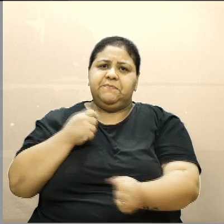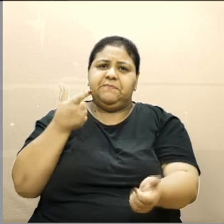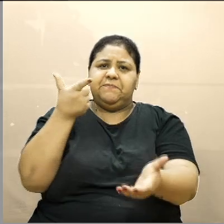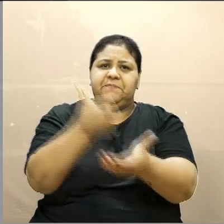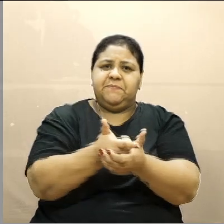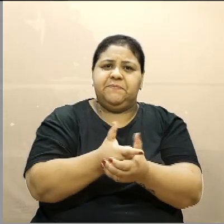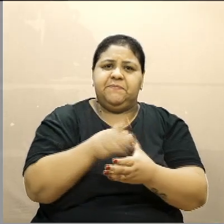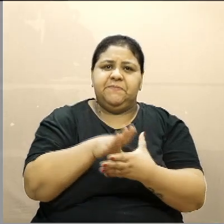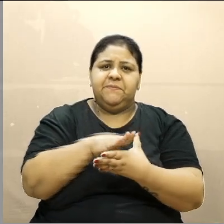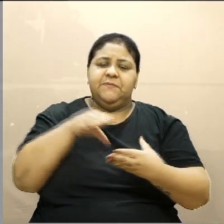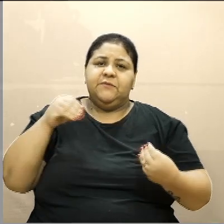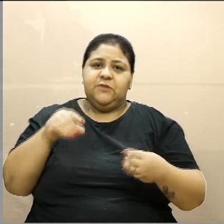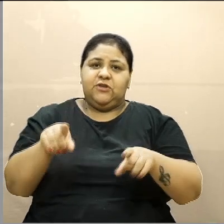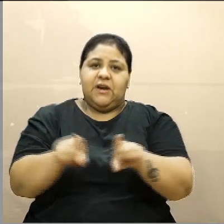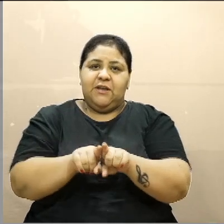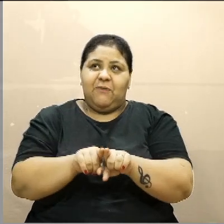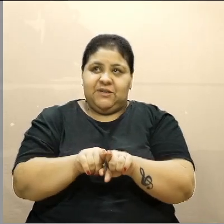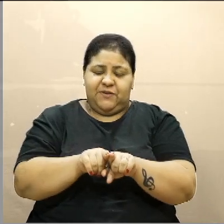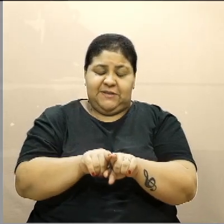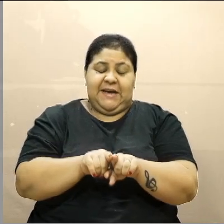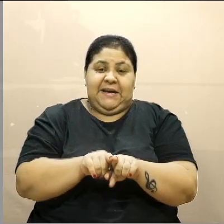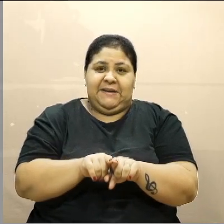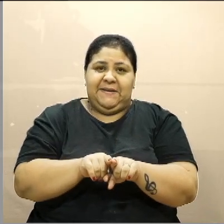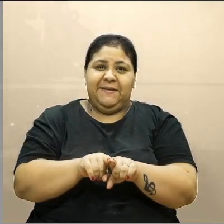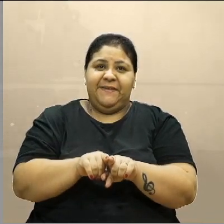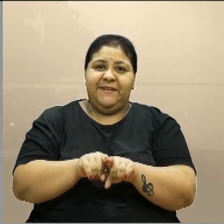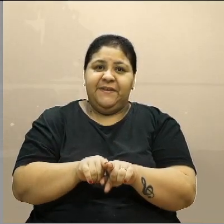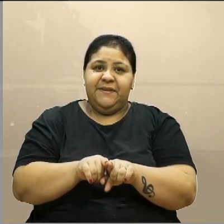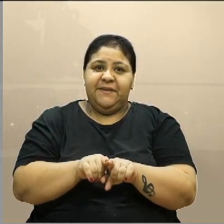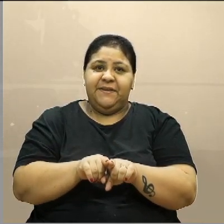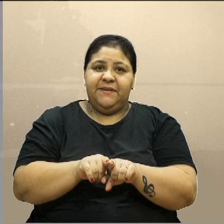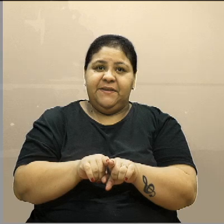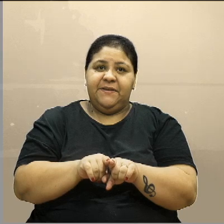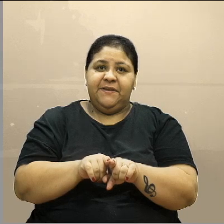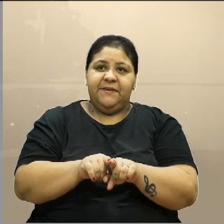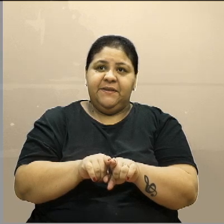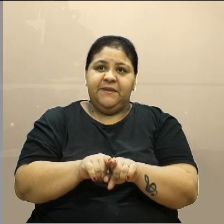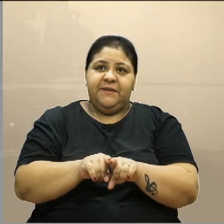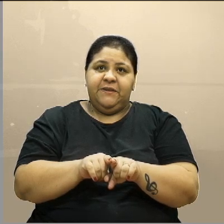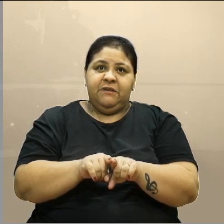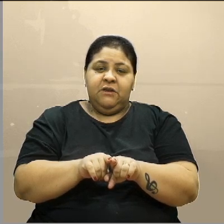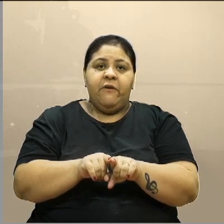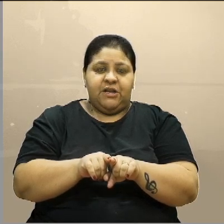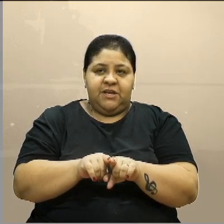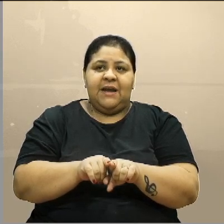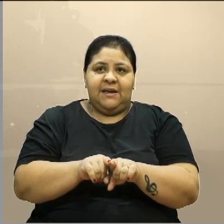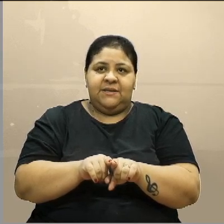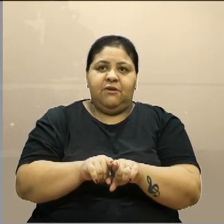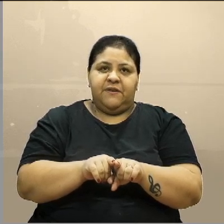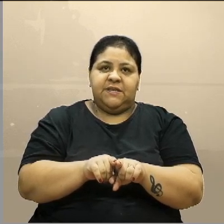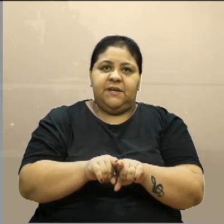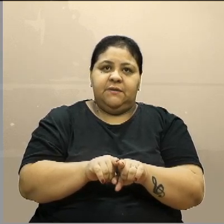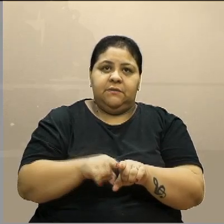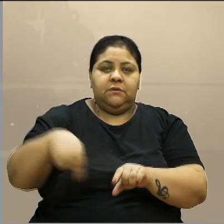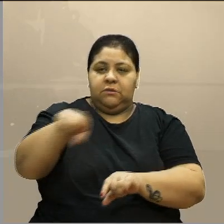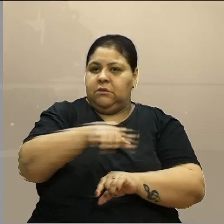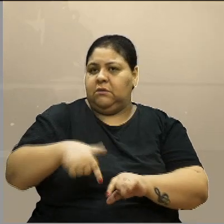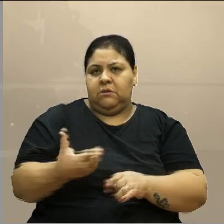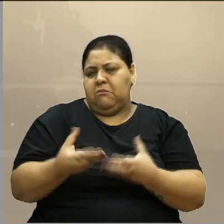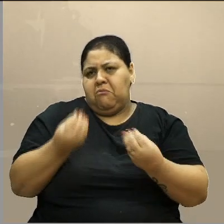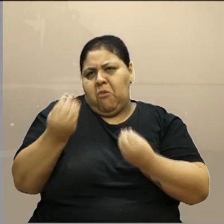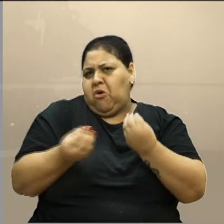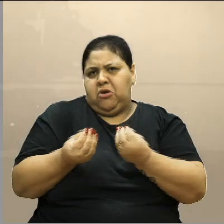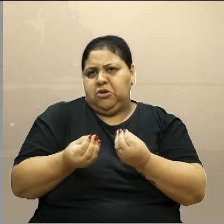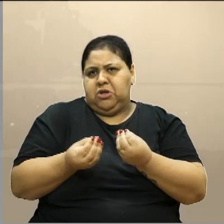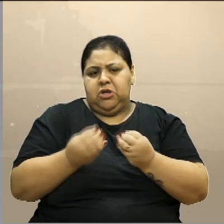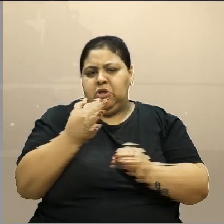valor exorbitante, sendo que a gente poderia estar aqui sendo um país de renome do ponto de vista